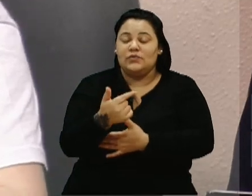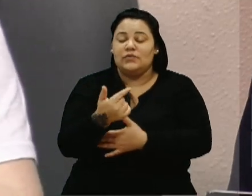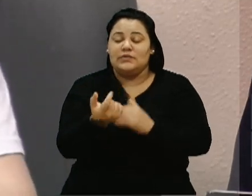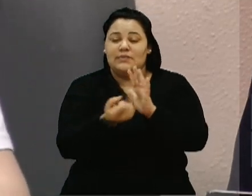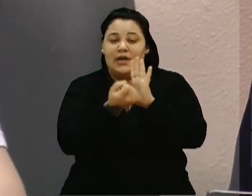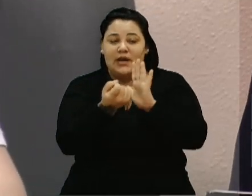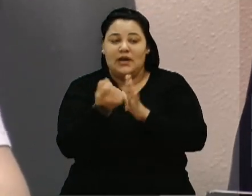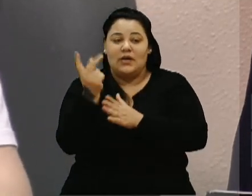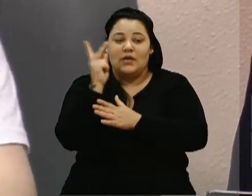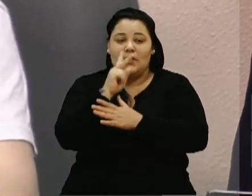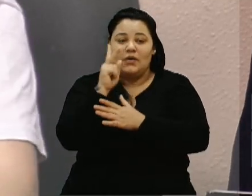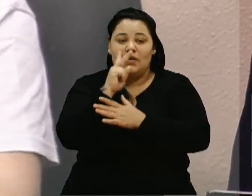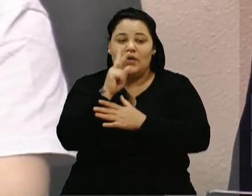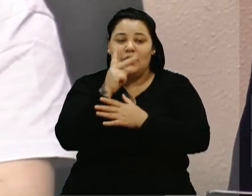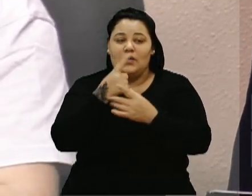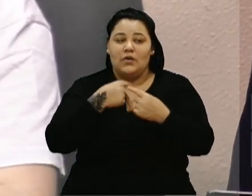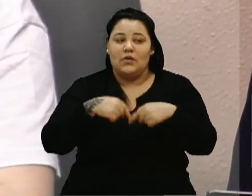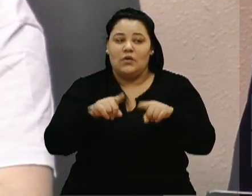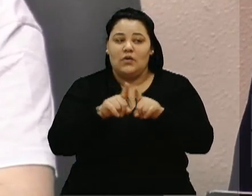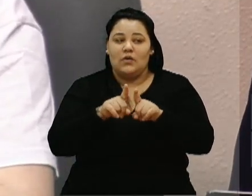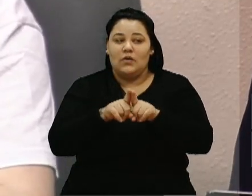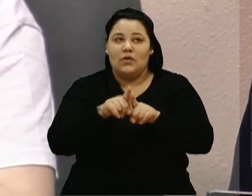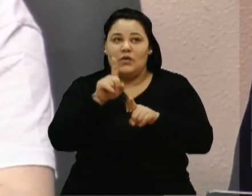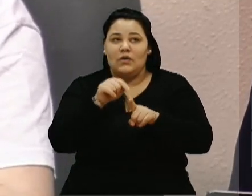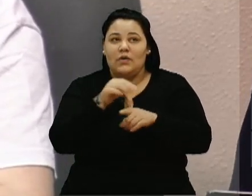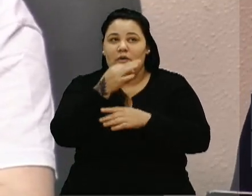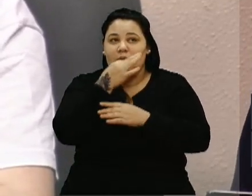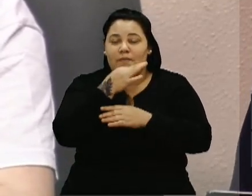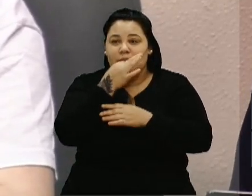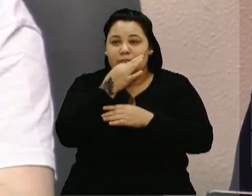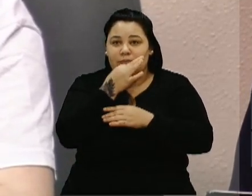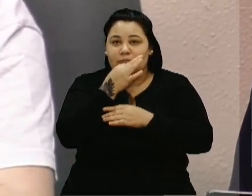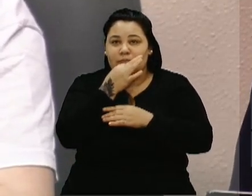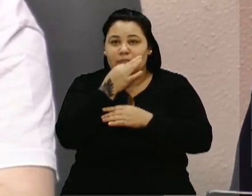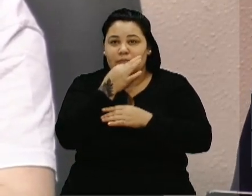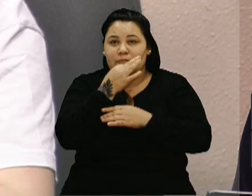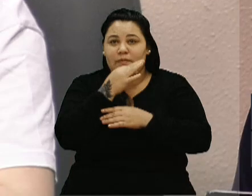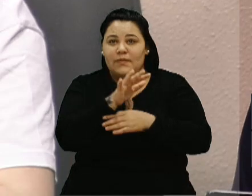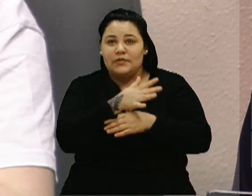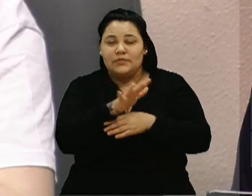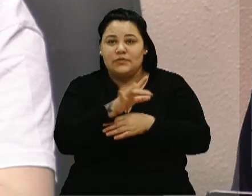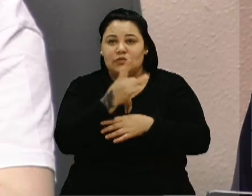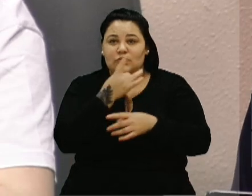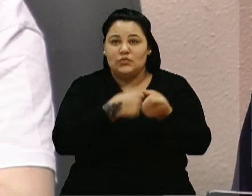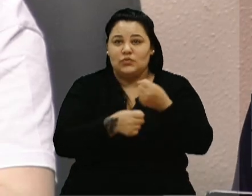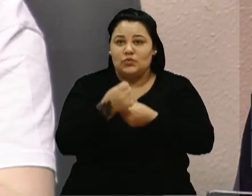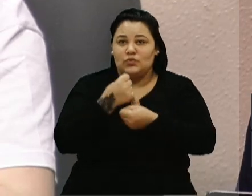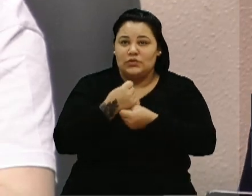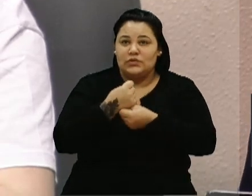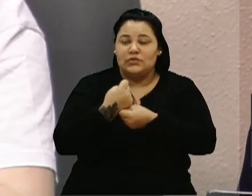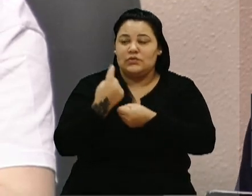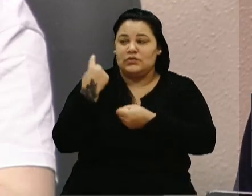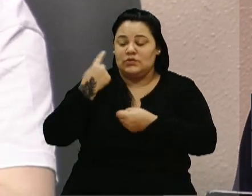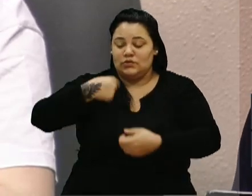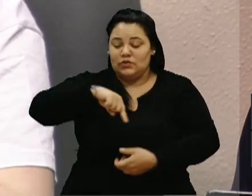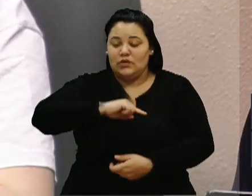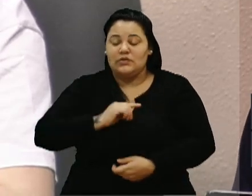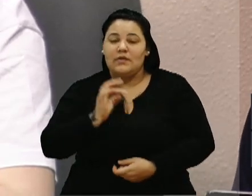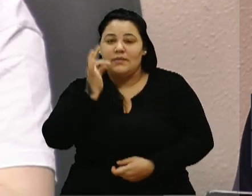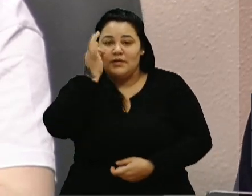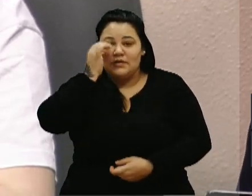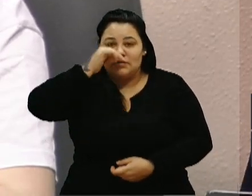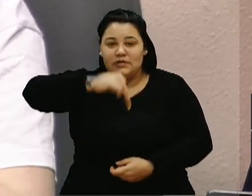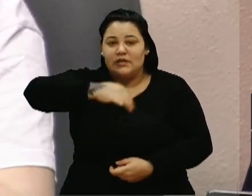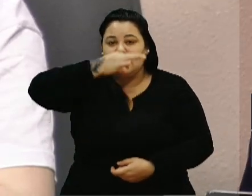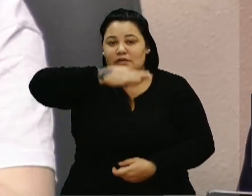histórico na luta antimanicomial de Caxias do Sul. Há mais ou menos um ano atrás, a gente estava presente aqui em